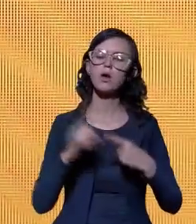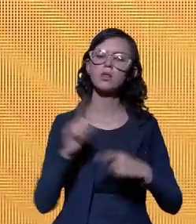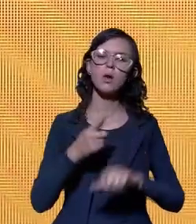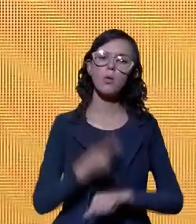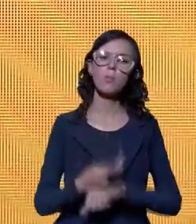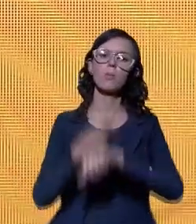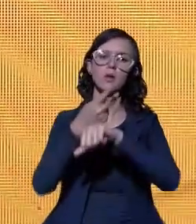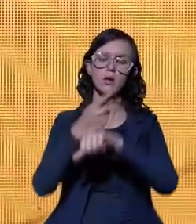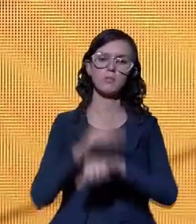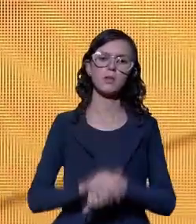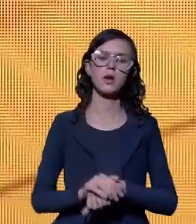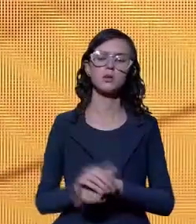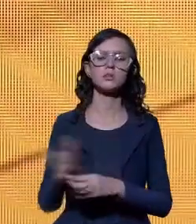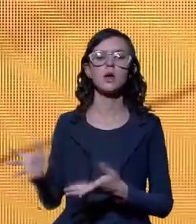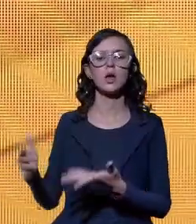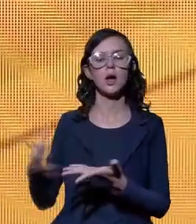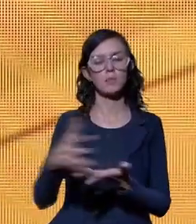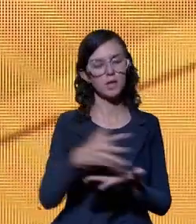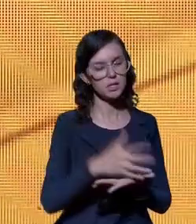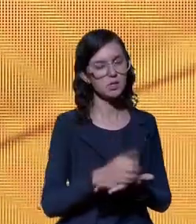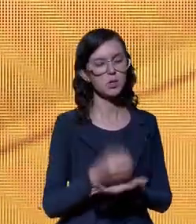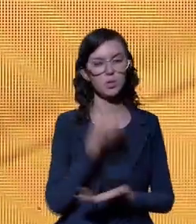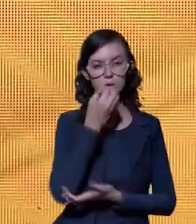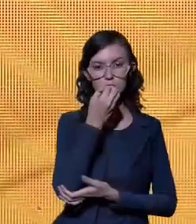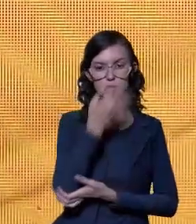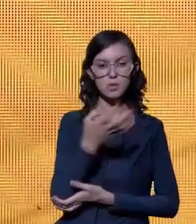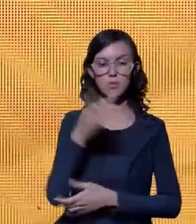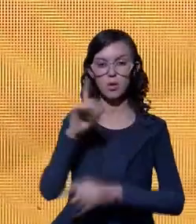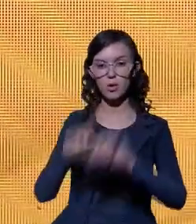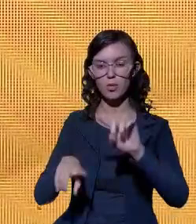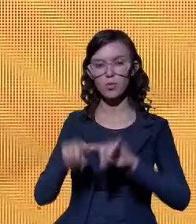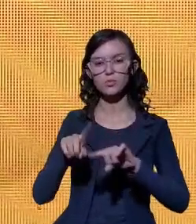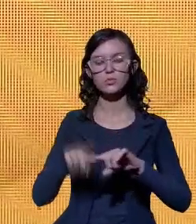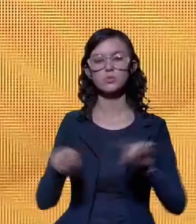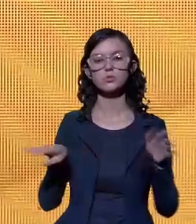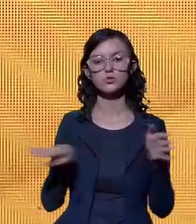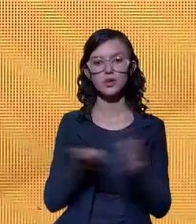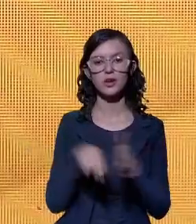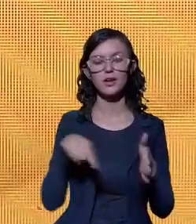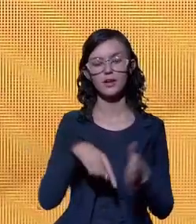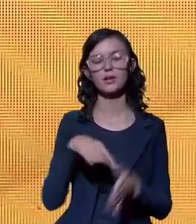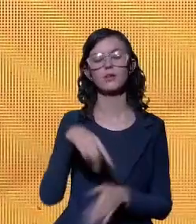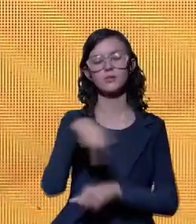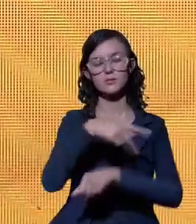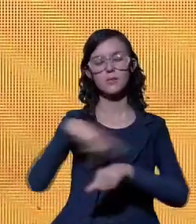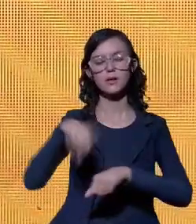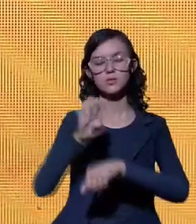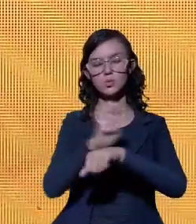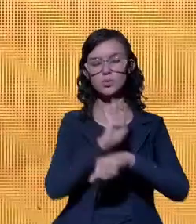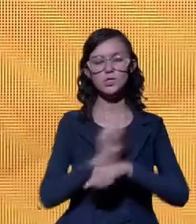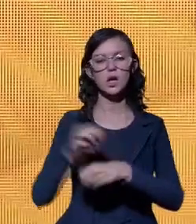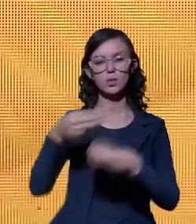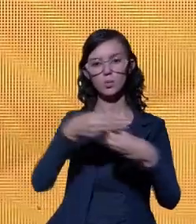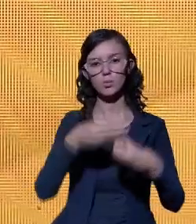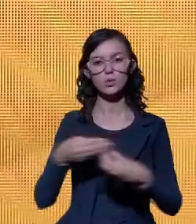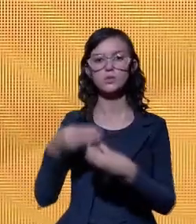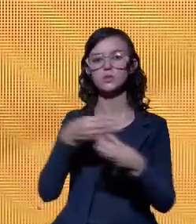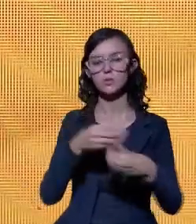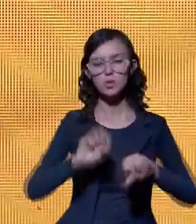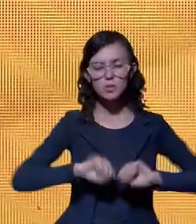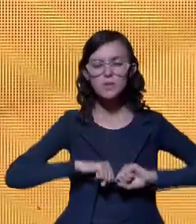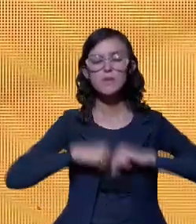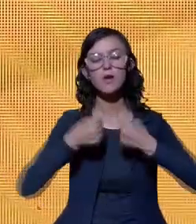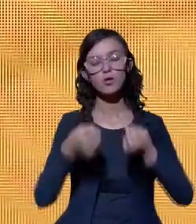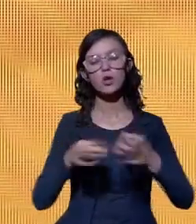essas captações desses bons recursos que estão chegando aqui no nosso país, nos nossos estados e nos nossos municípios, a partir dos esforços